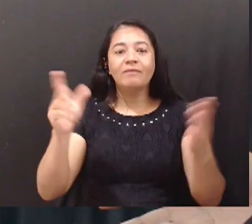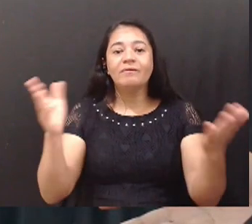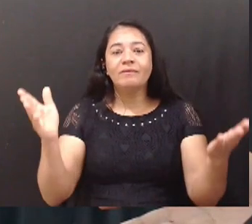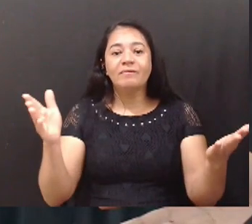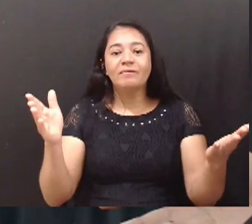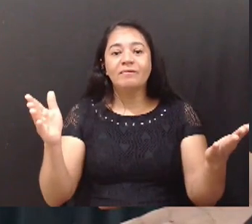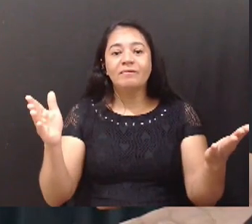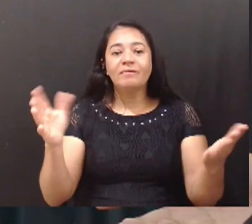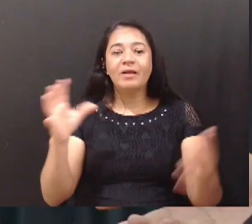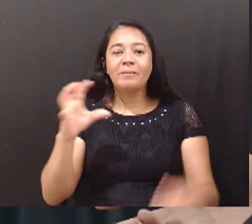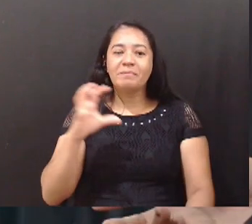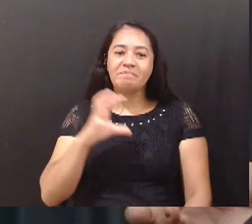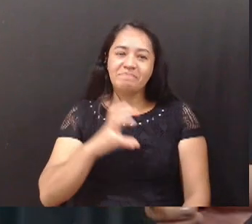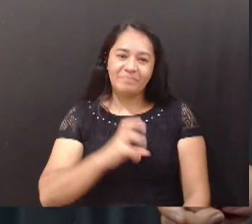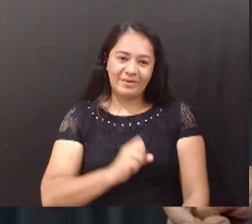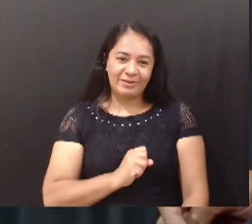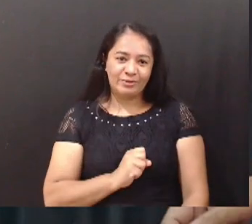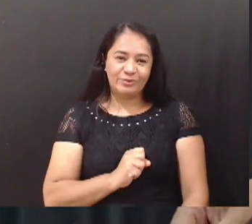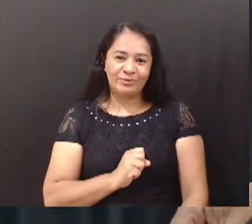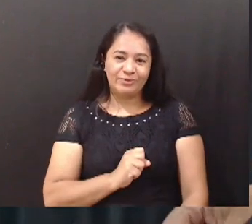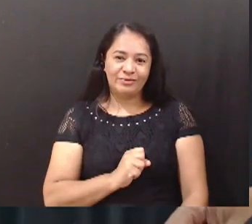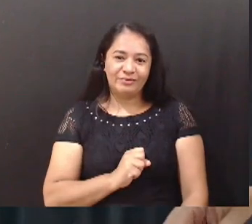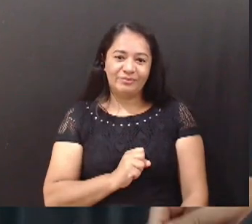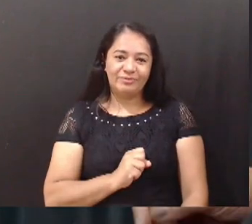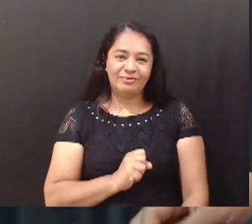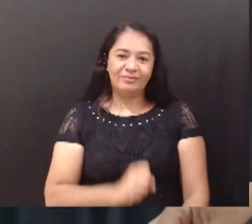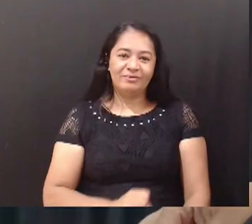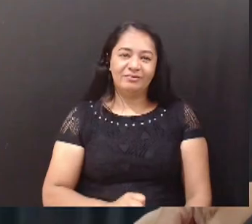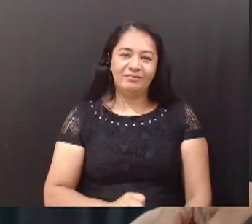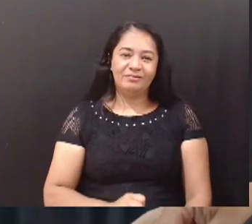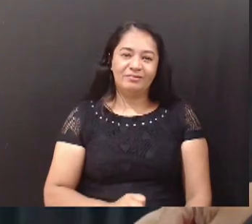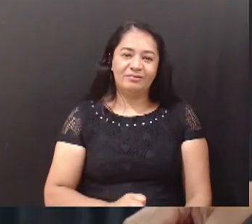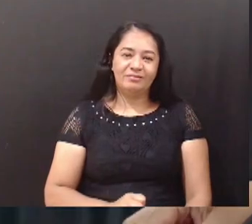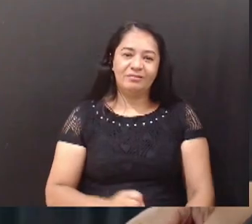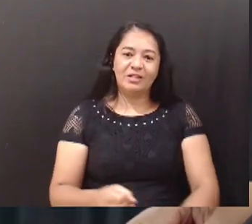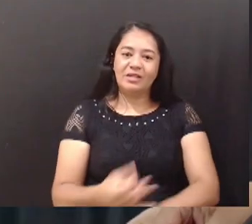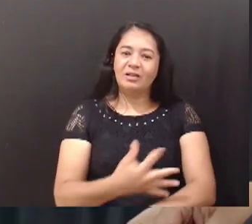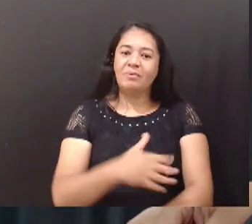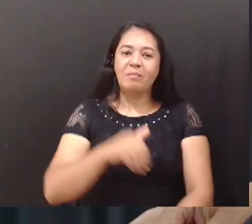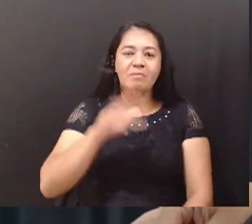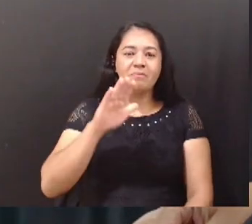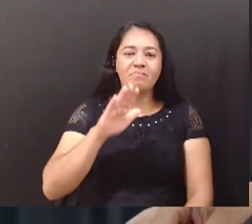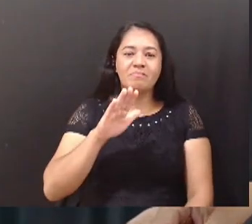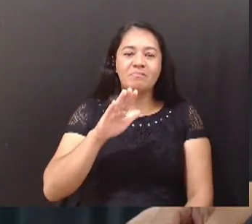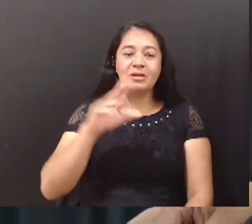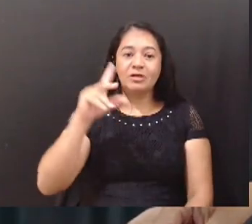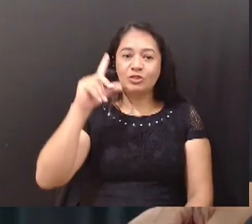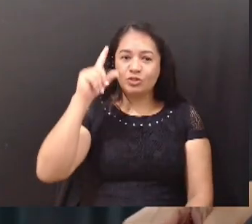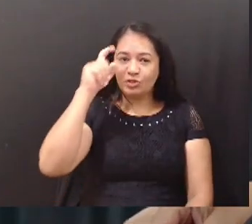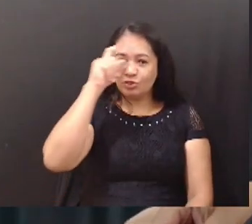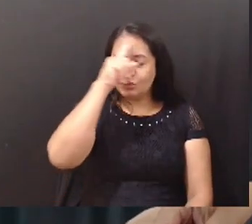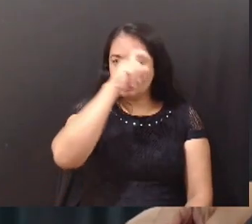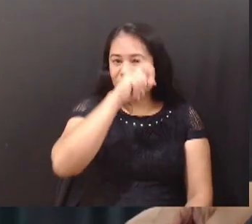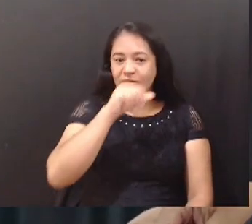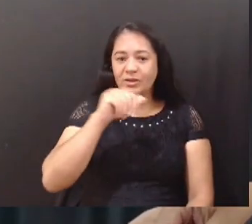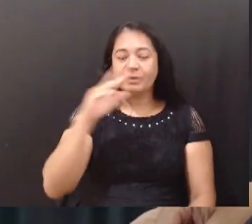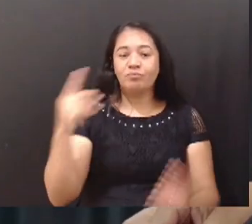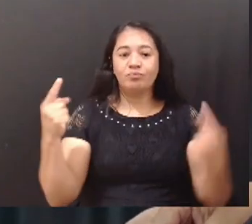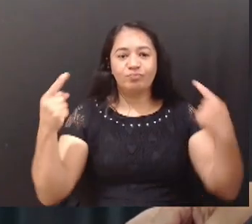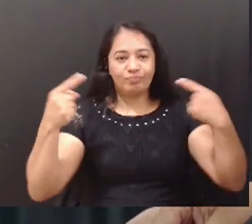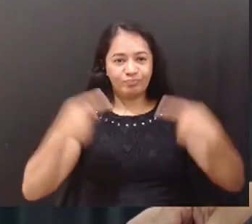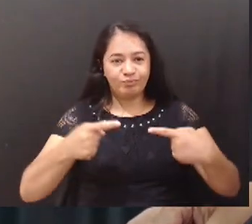amado. Amado! Eu falo que é a emoção mais complexa e mais desafiadora de